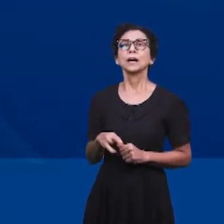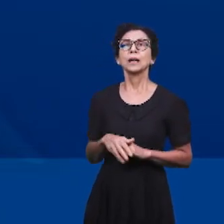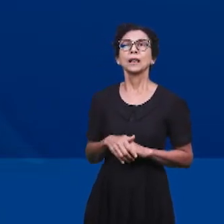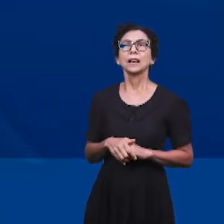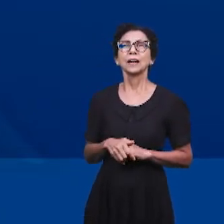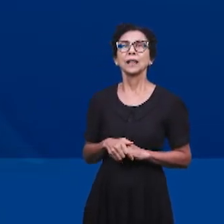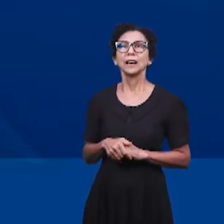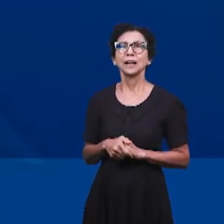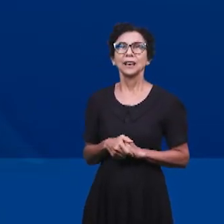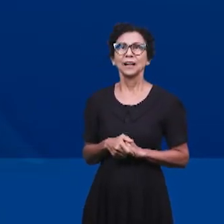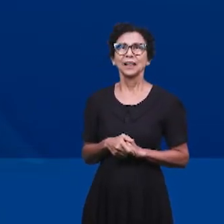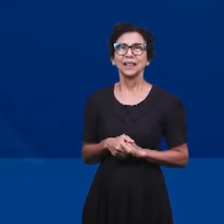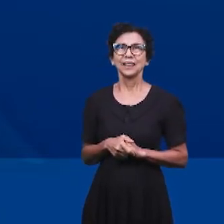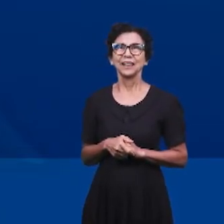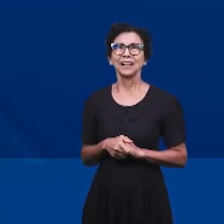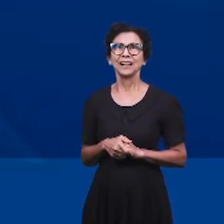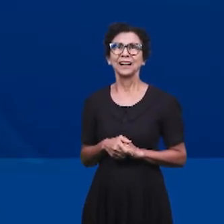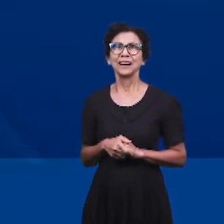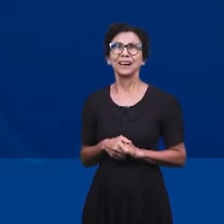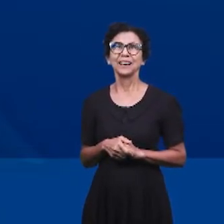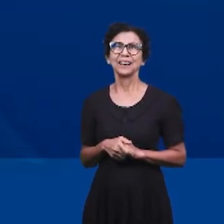Olha a resposta.